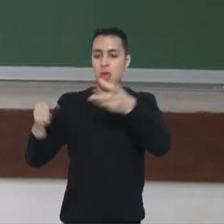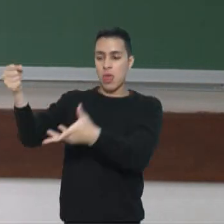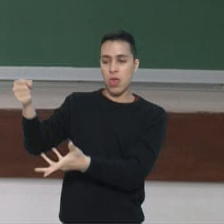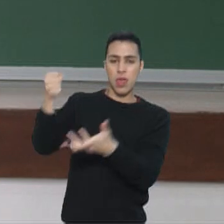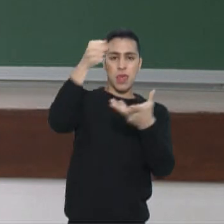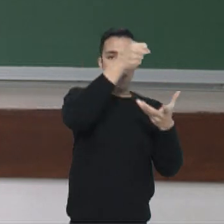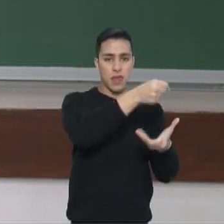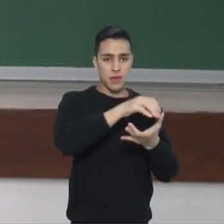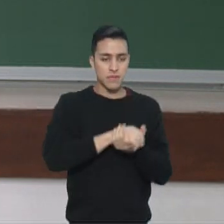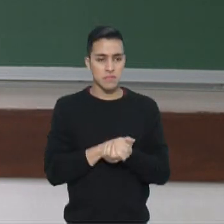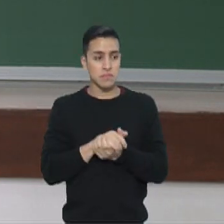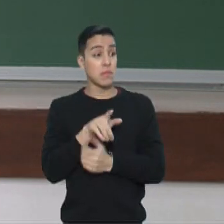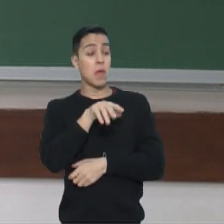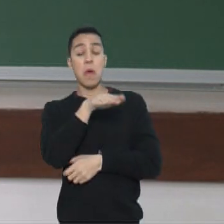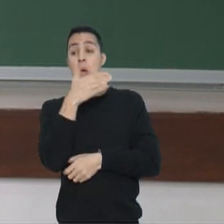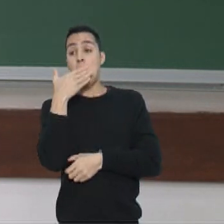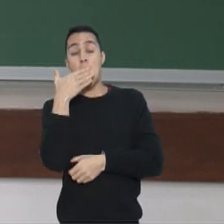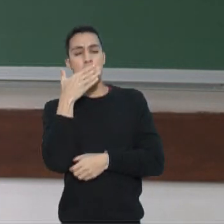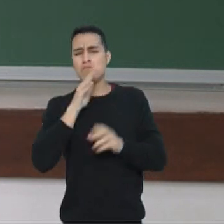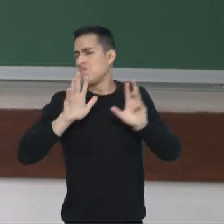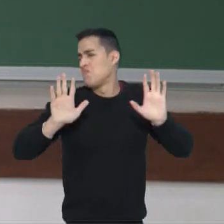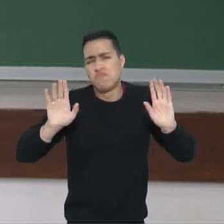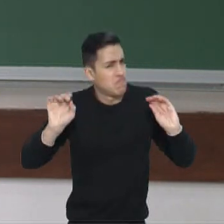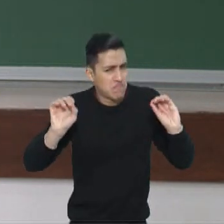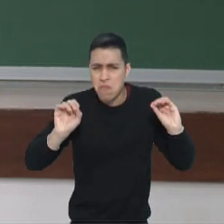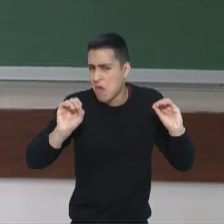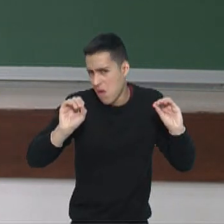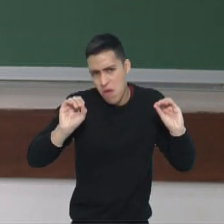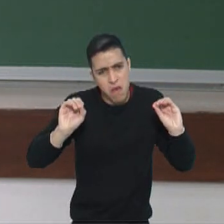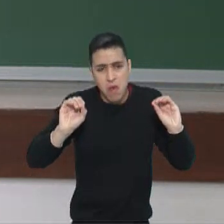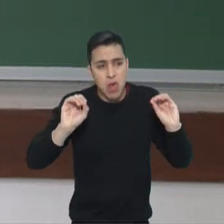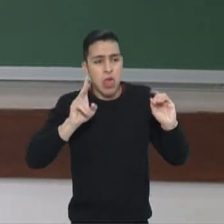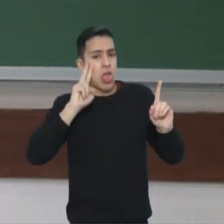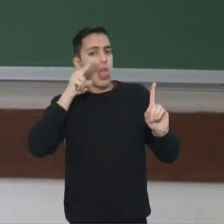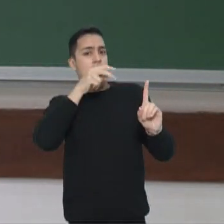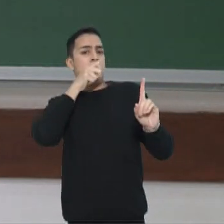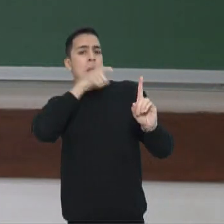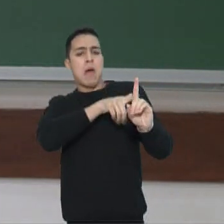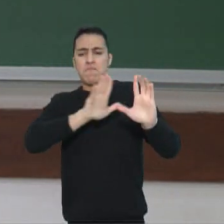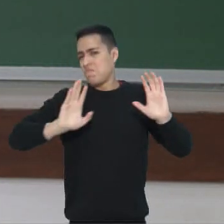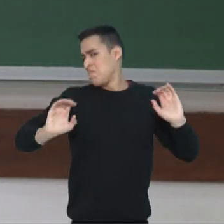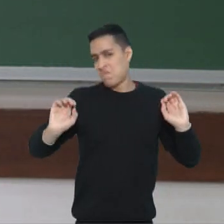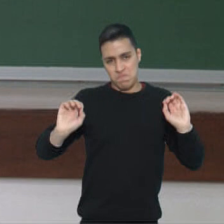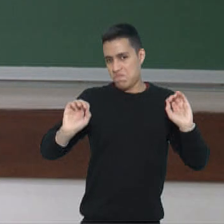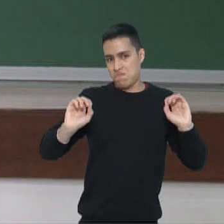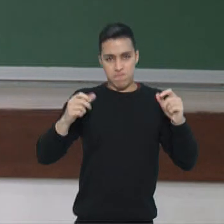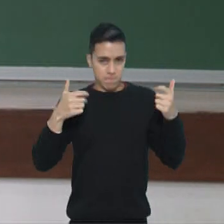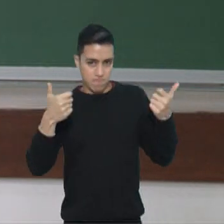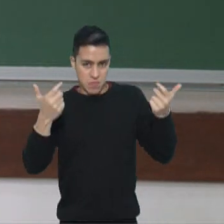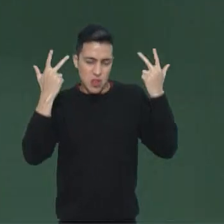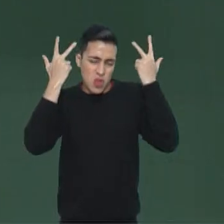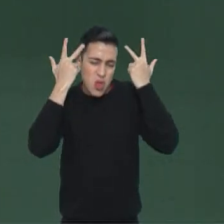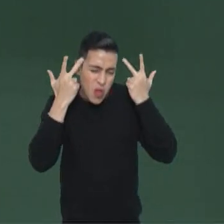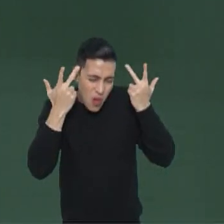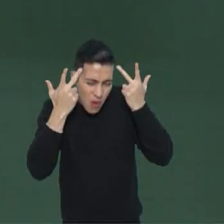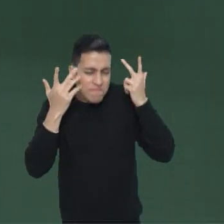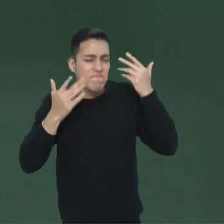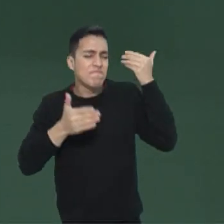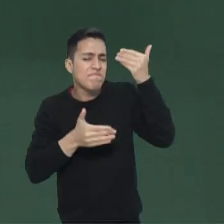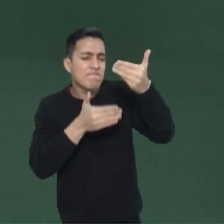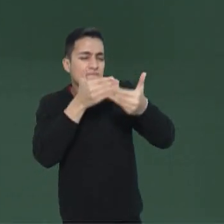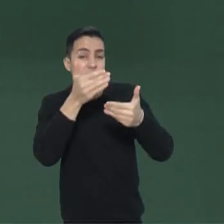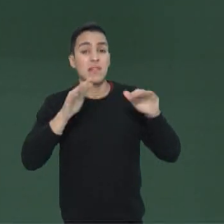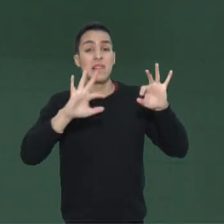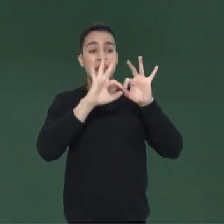não eram mal vistas por serem divorciadas, tá? Isso fica bem claro. Então, normalmente, pessoal, isso era na questão